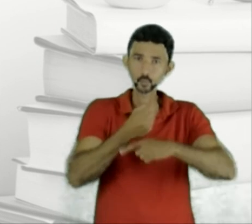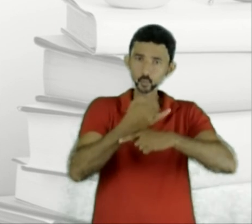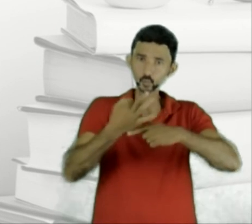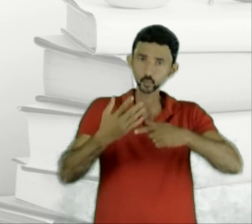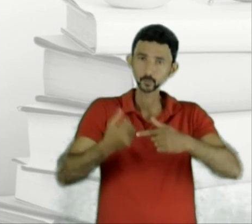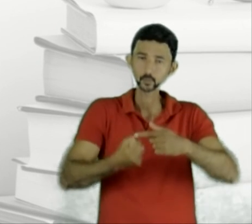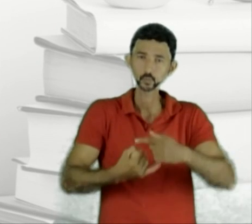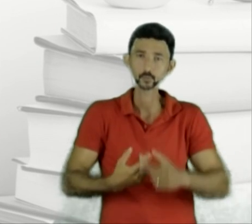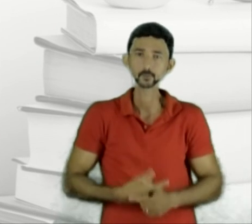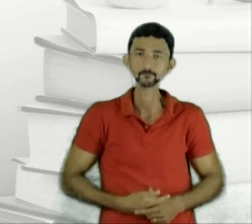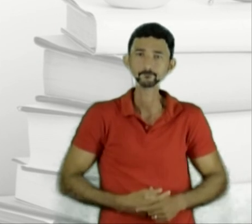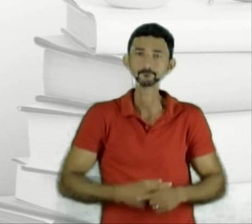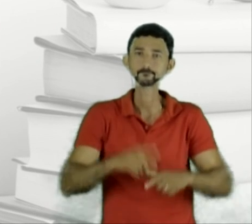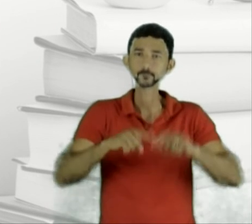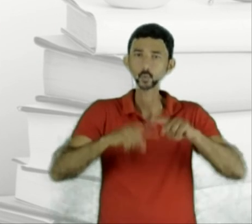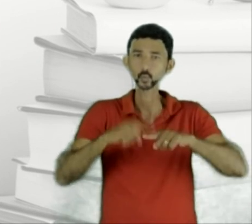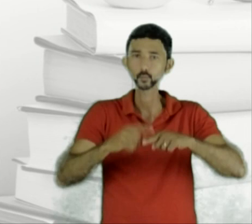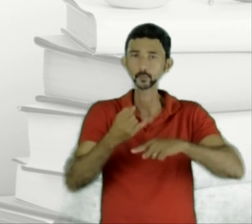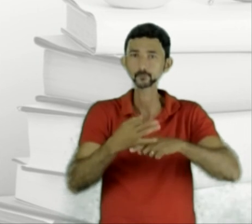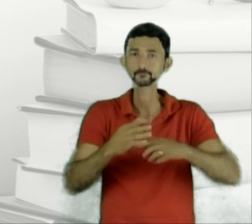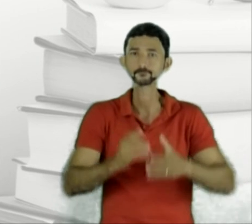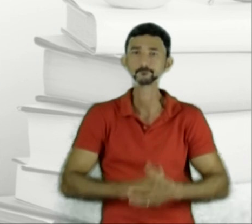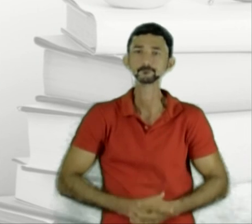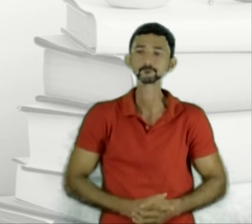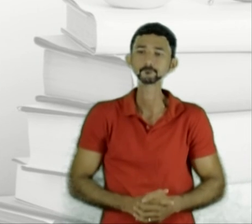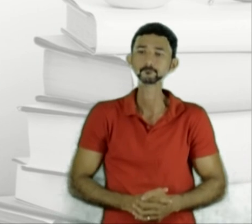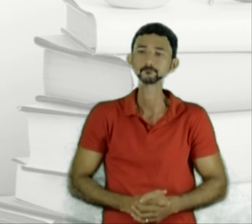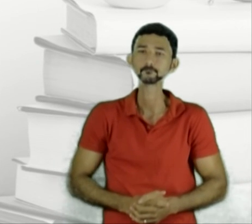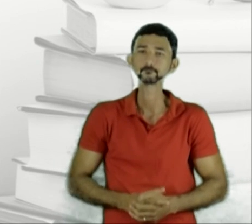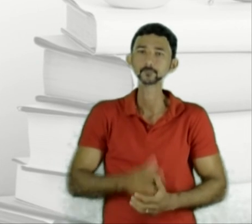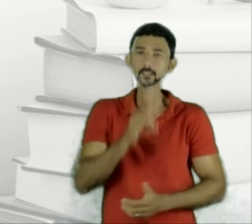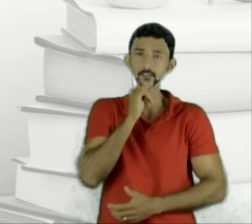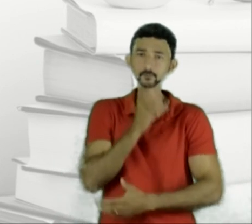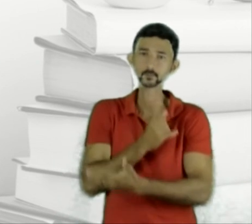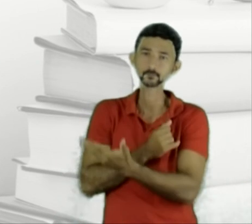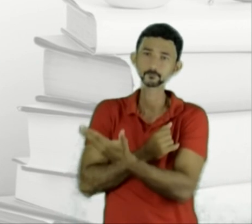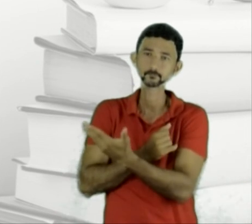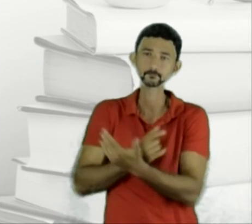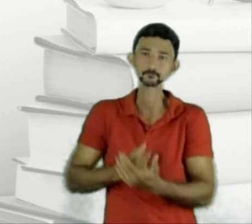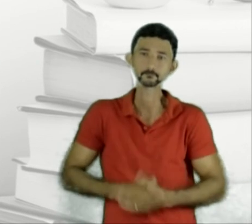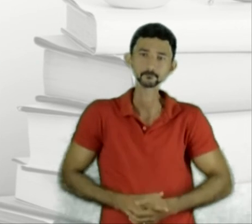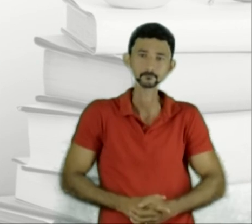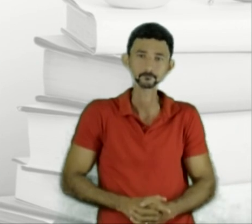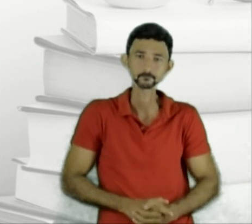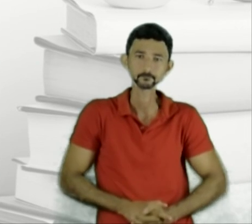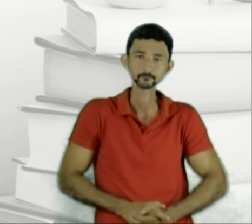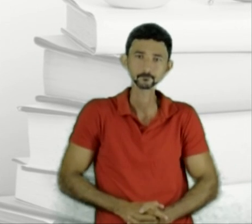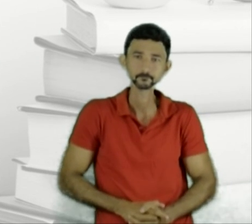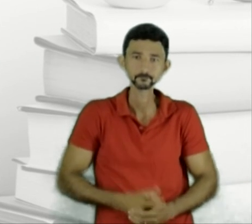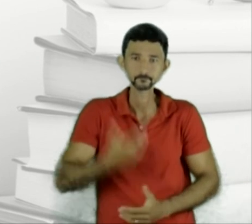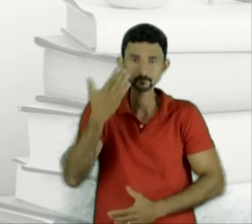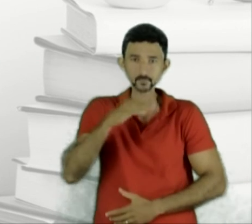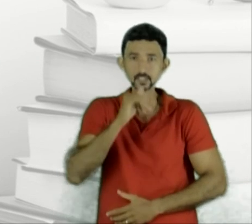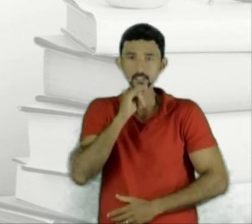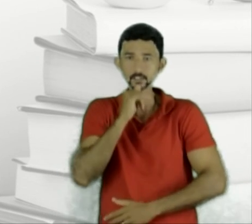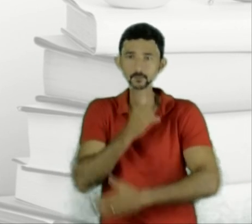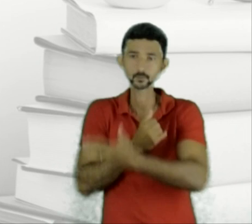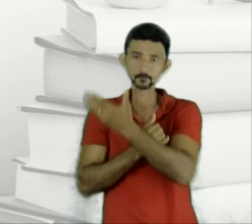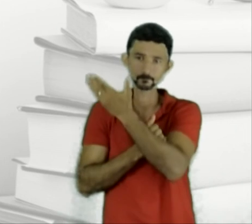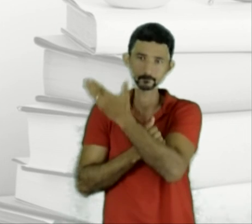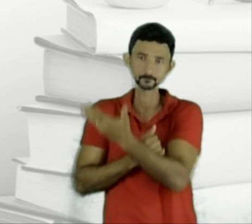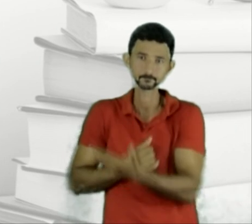potenciação, potência de um produto e potência de potência. Exemplos. Então, você pode verificar aí os